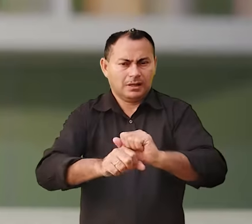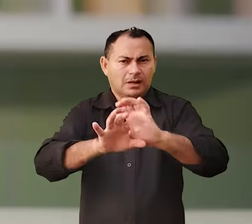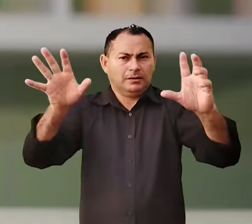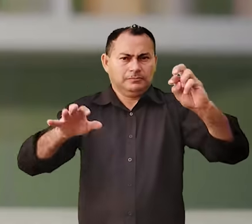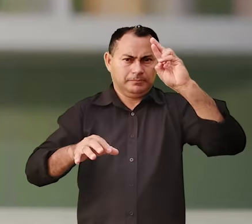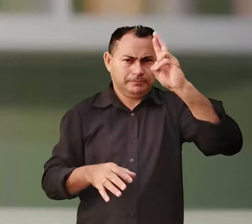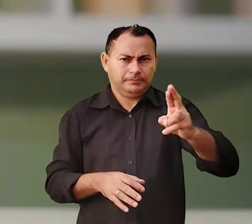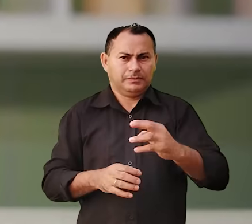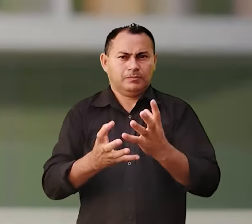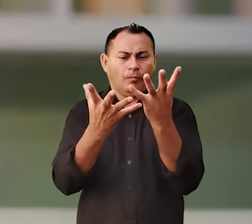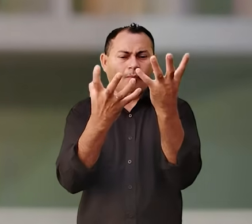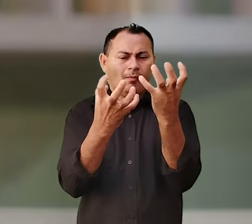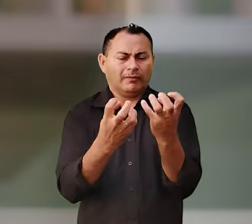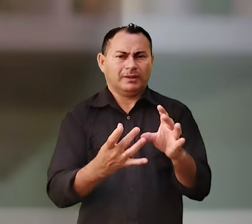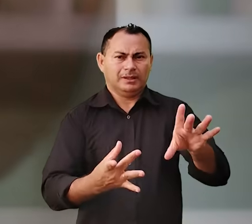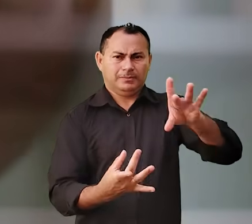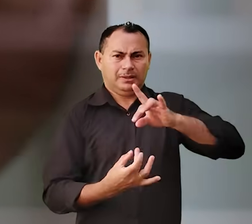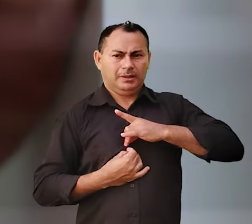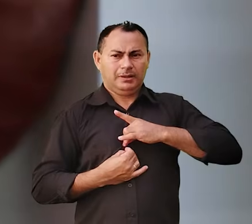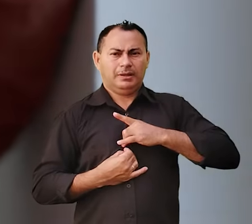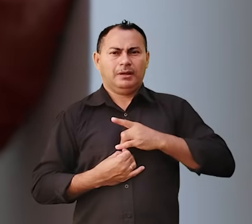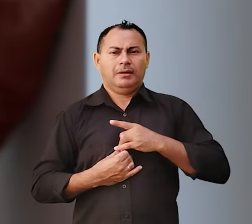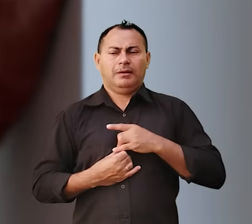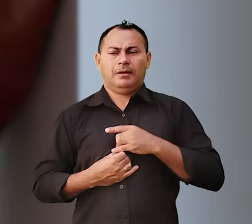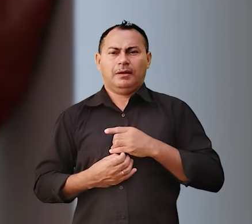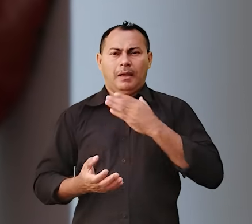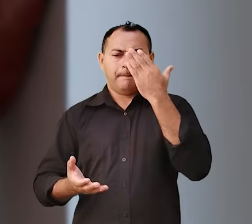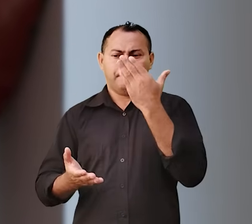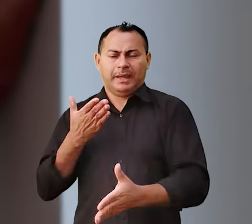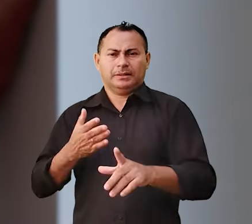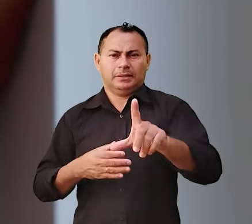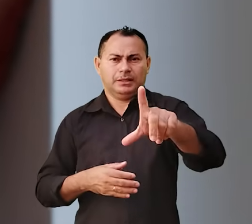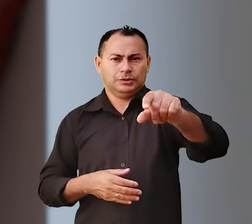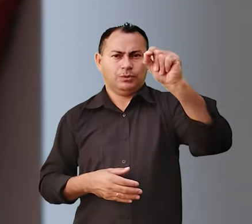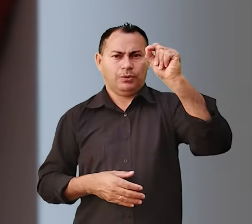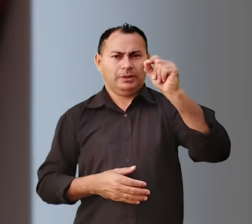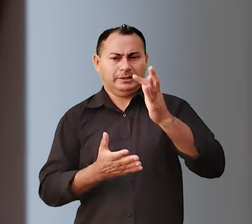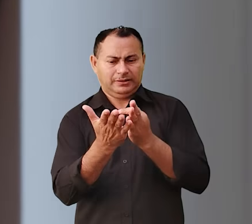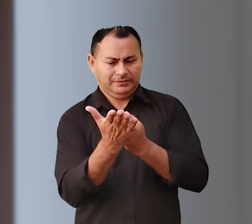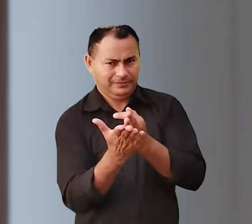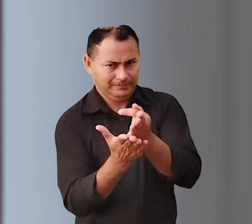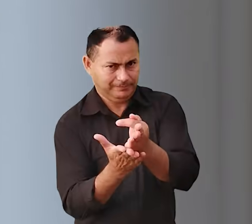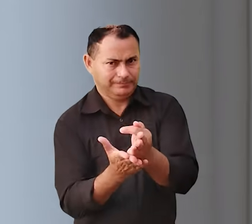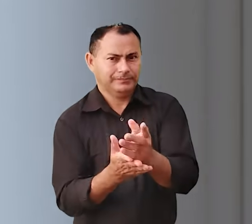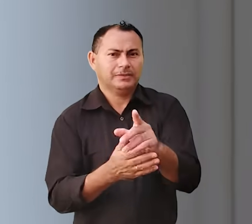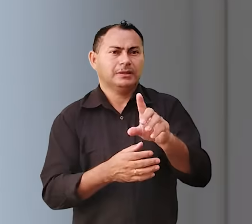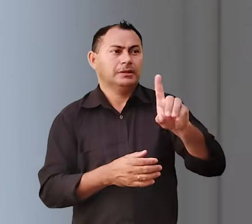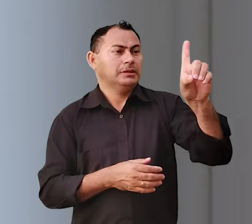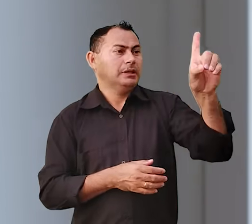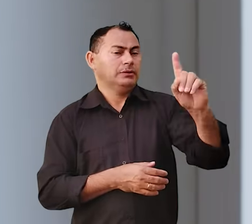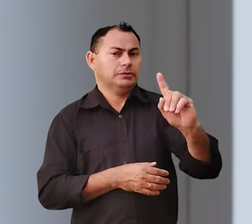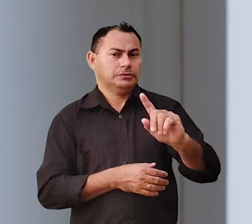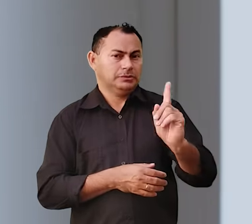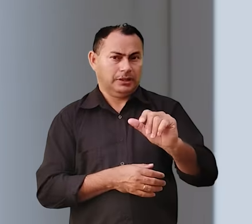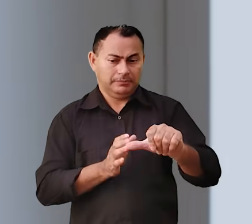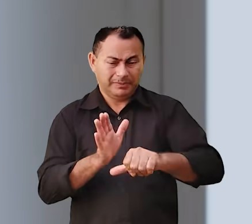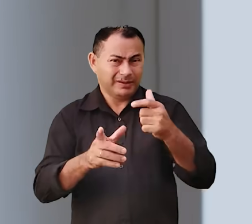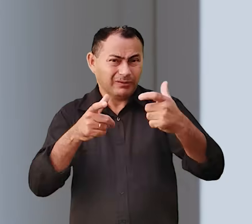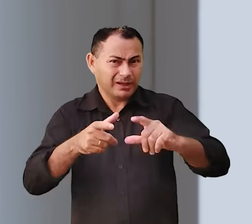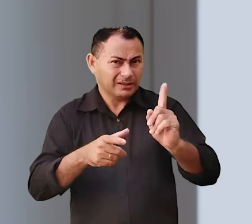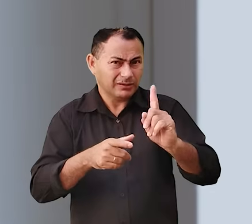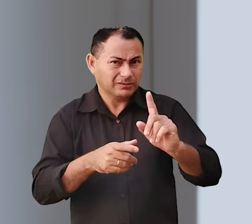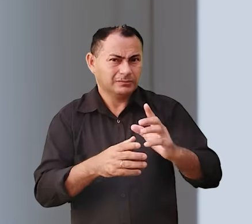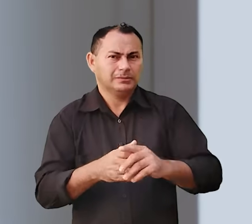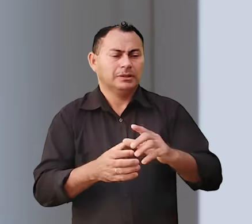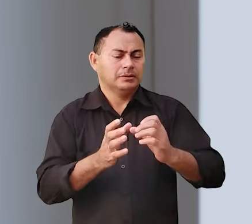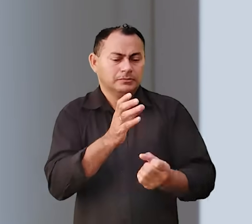que uma das razões para uma seca espiritual é a perda da prioridade. É quando Deus não está em primeiro lugar.